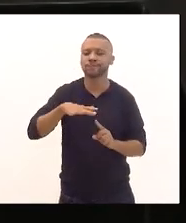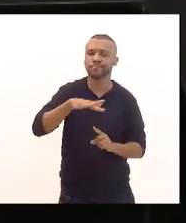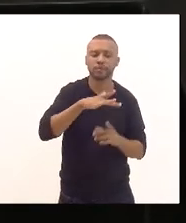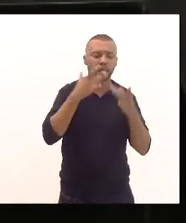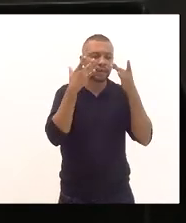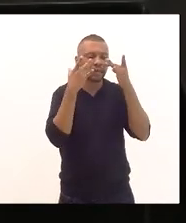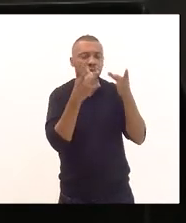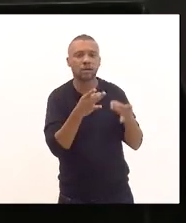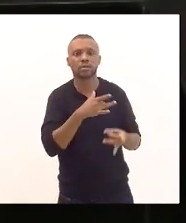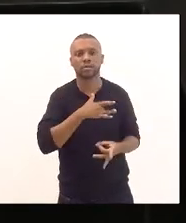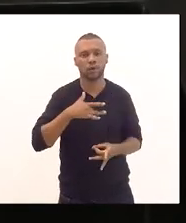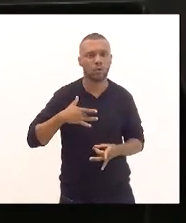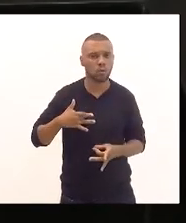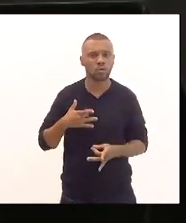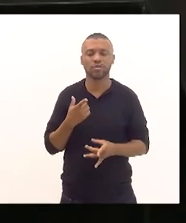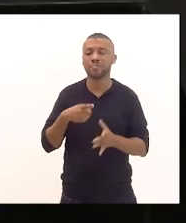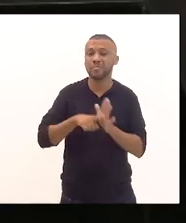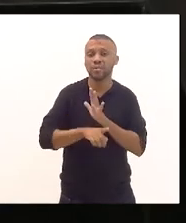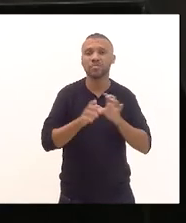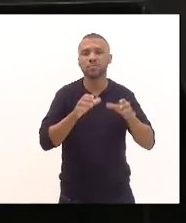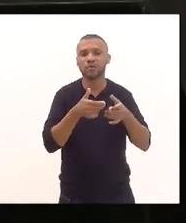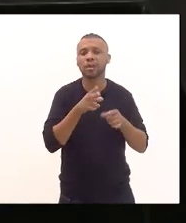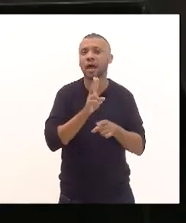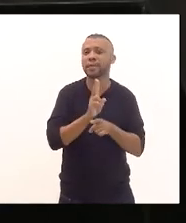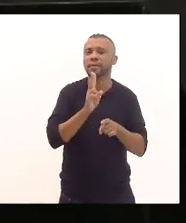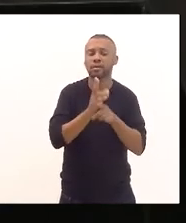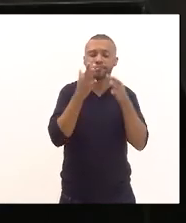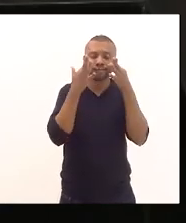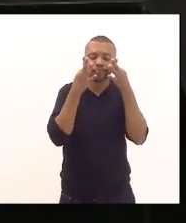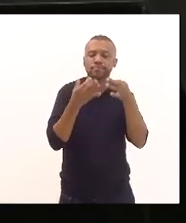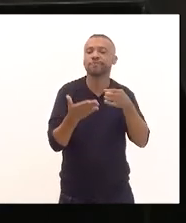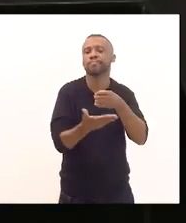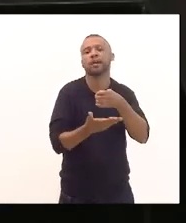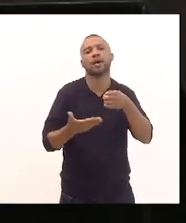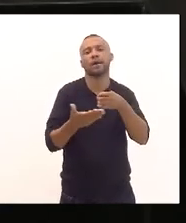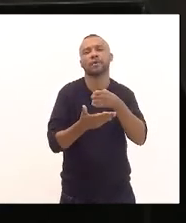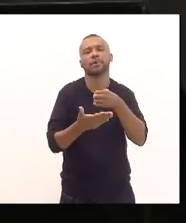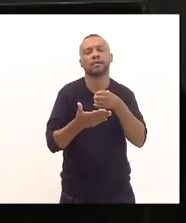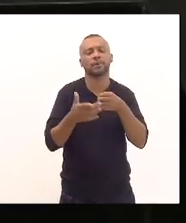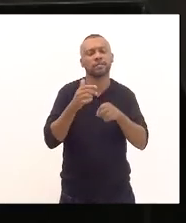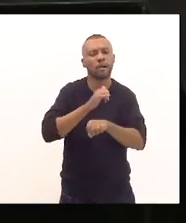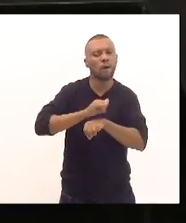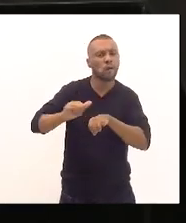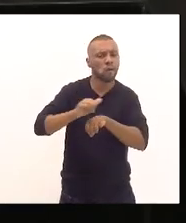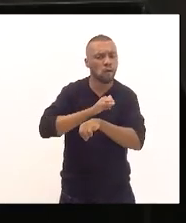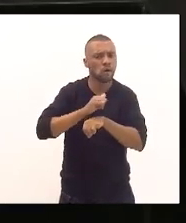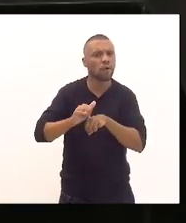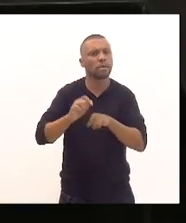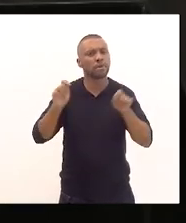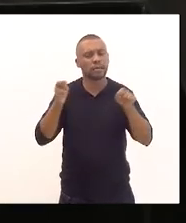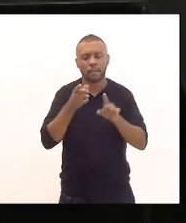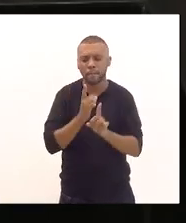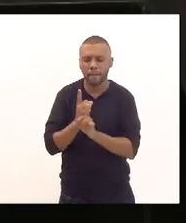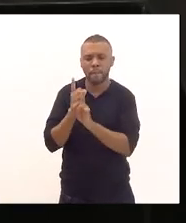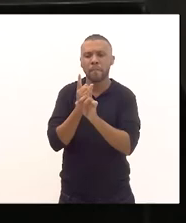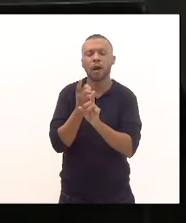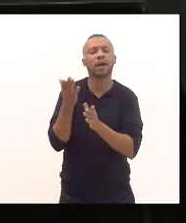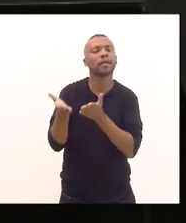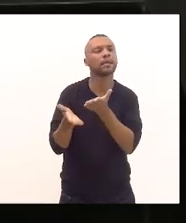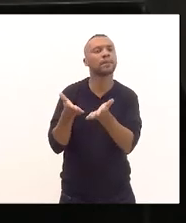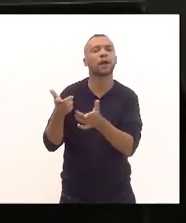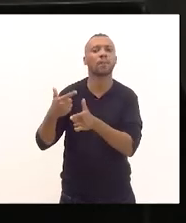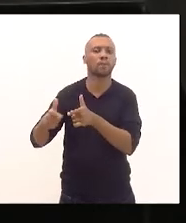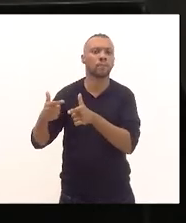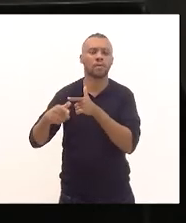atenção primária e de assistência social estejam bem equipados para identificar e lidar com o problema o